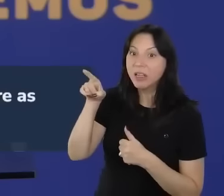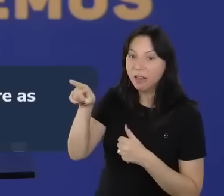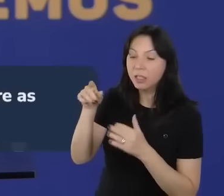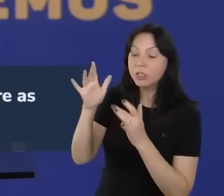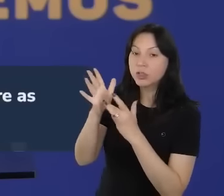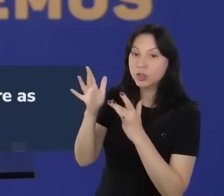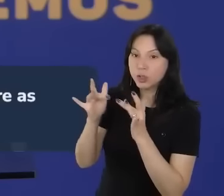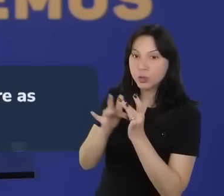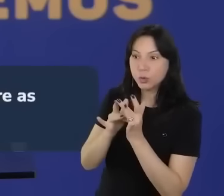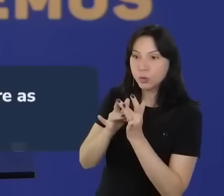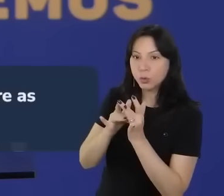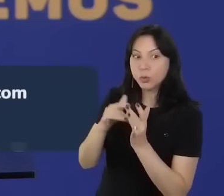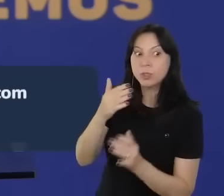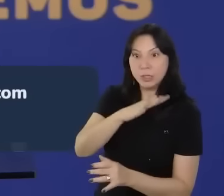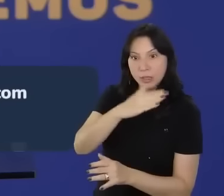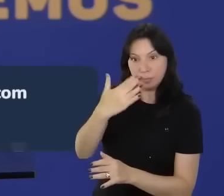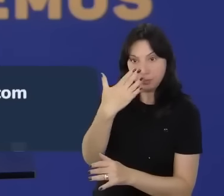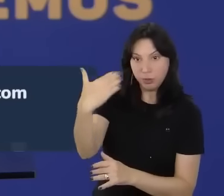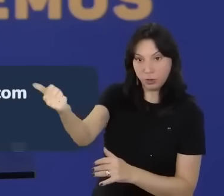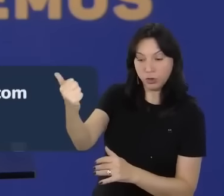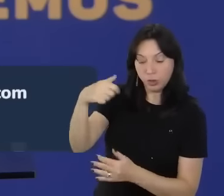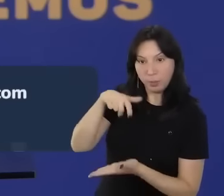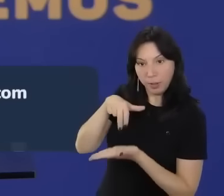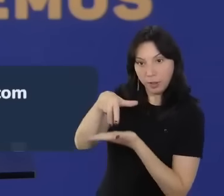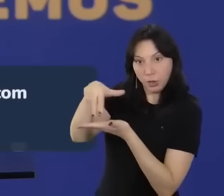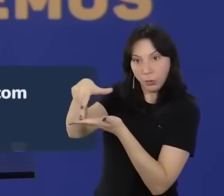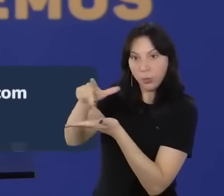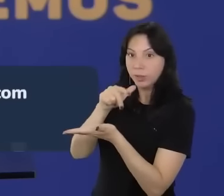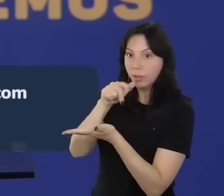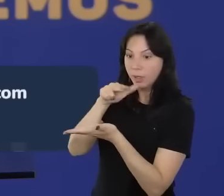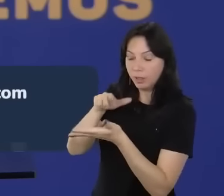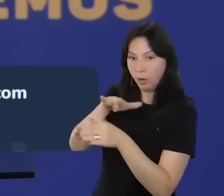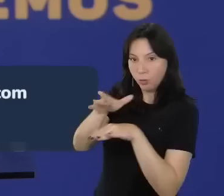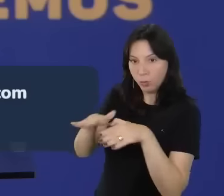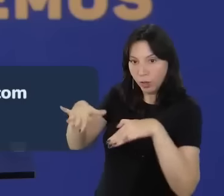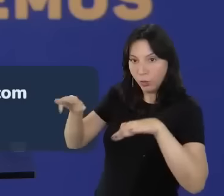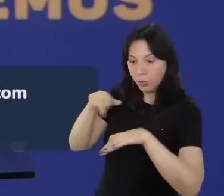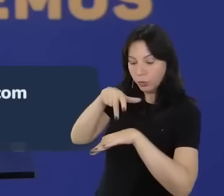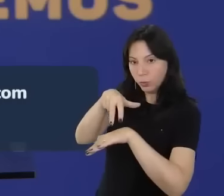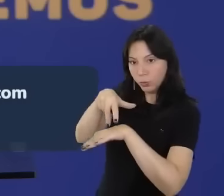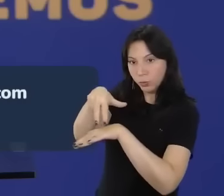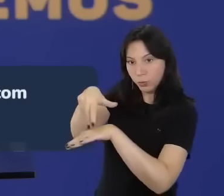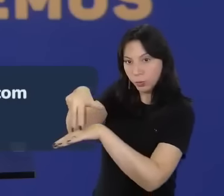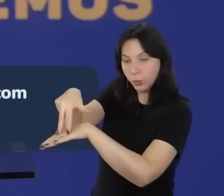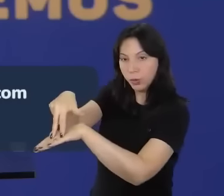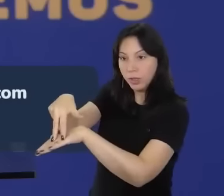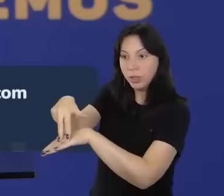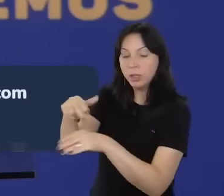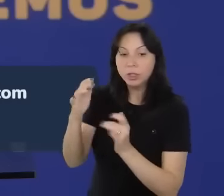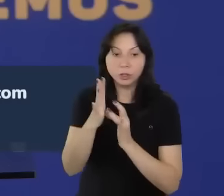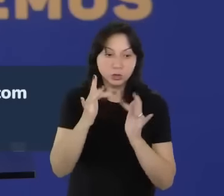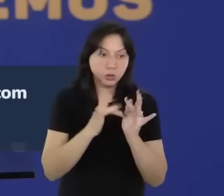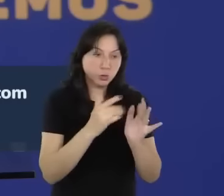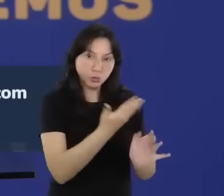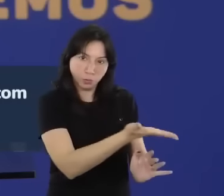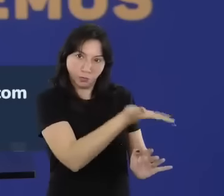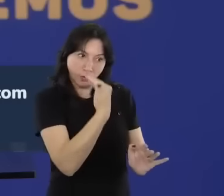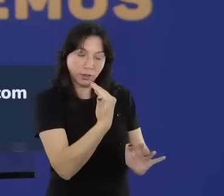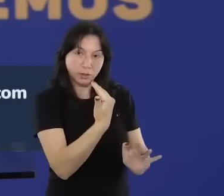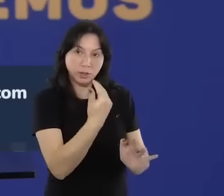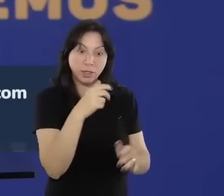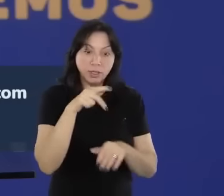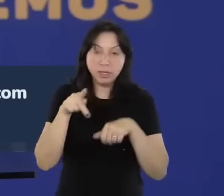manda-me ir ter contigo por sobre as águas e ele disse vem e Pedro descendo do barco